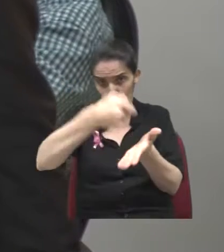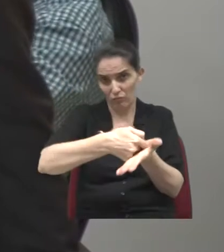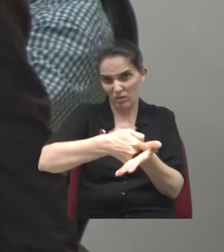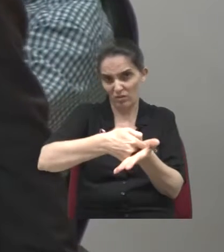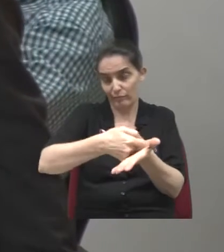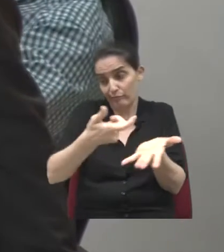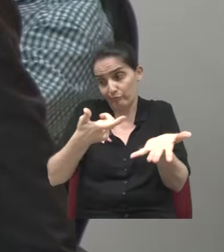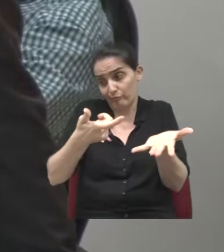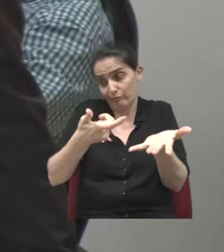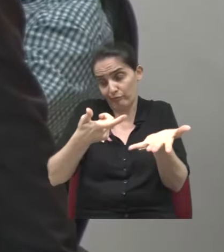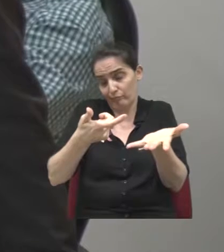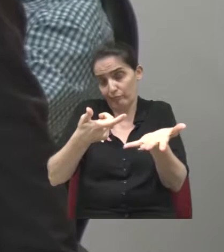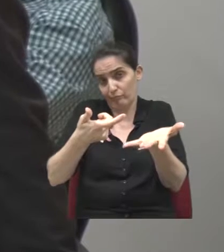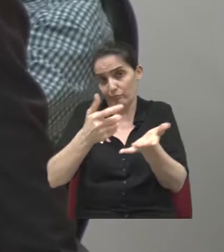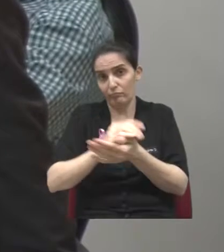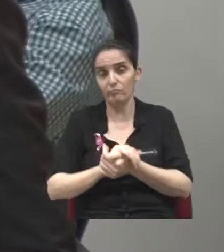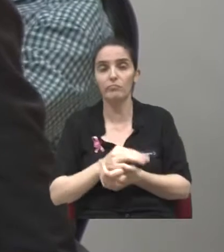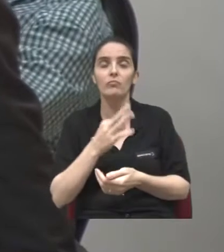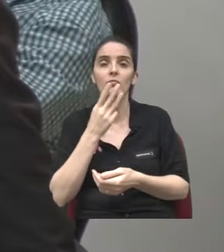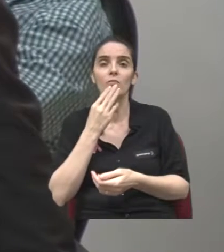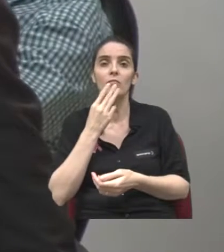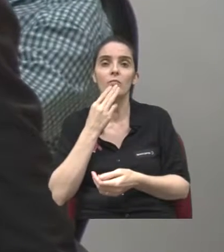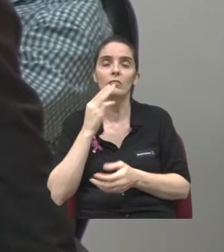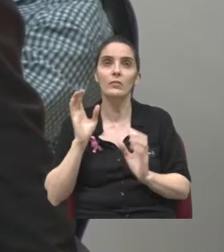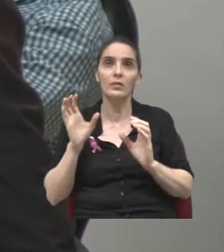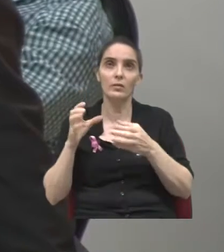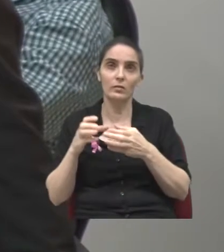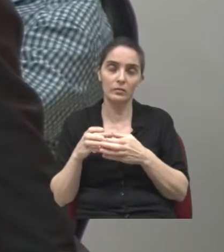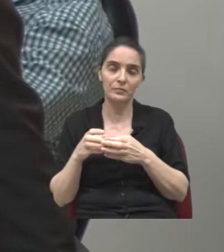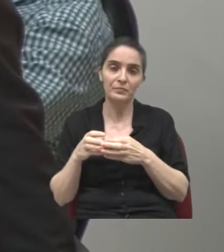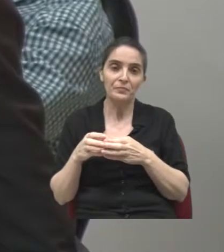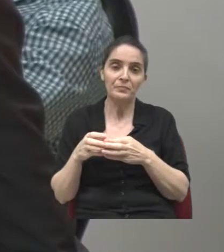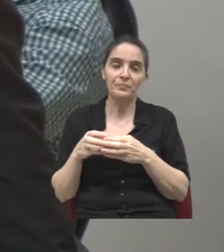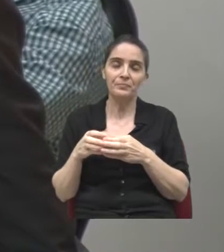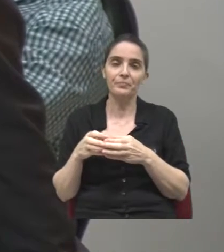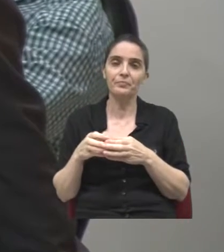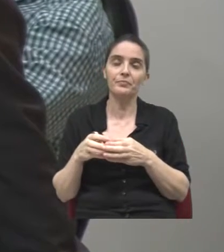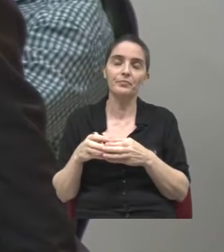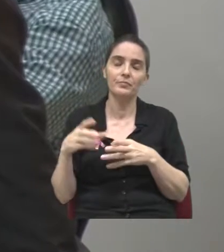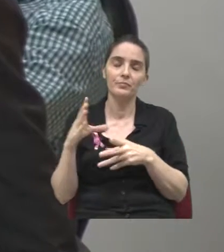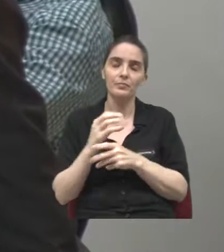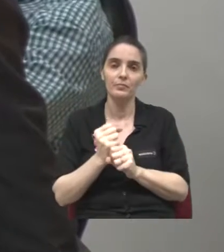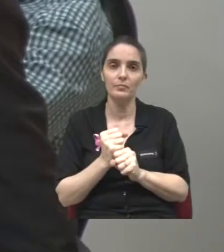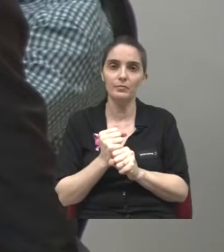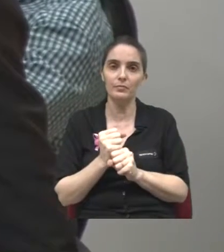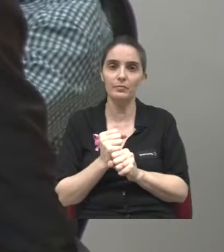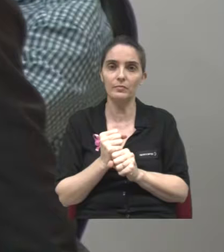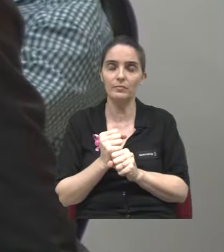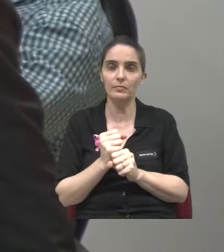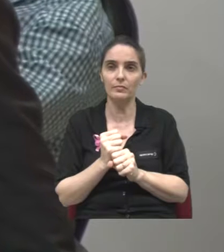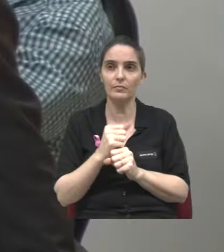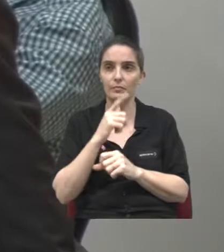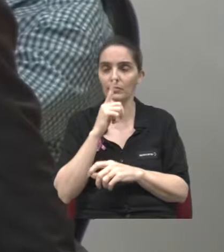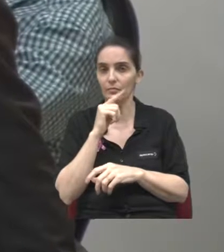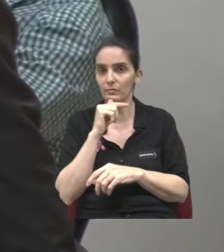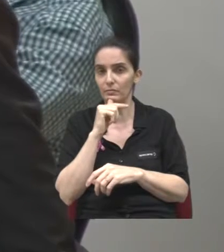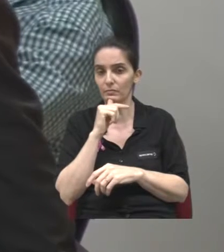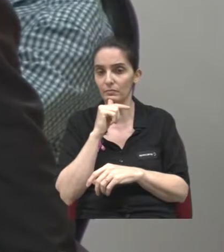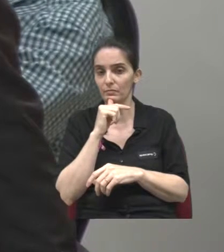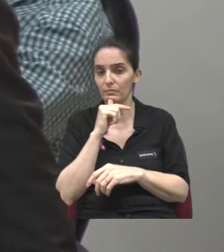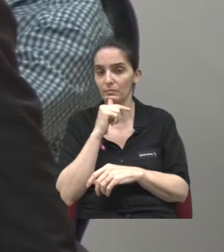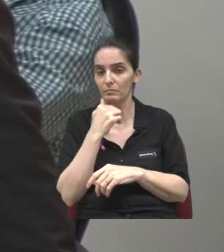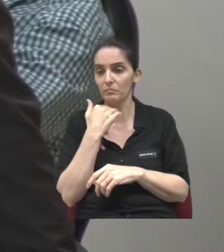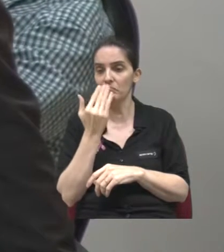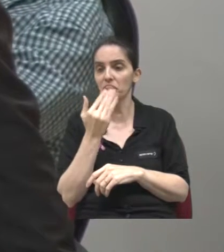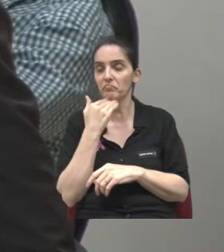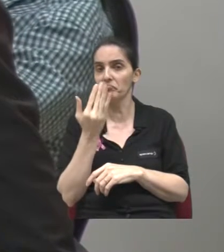É o Vaguinho que fez a comissão, que as contas de águas superfaturadas e ninguém fala nada. A culpa é de quem?